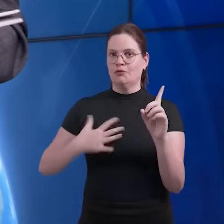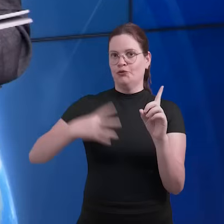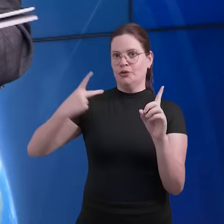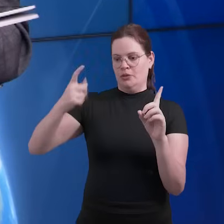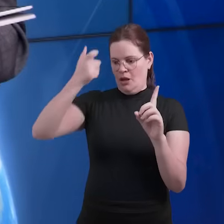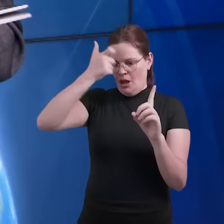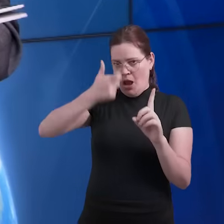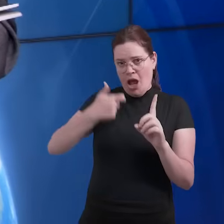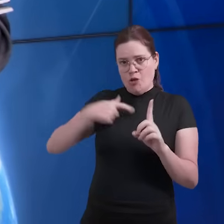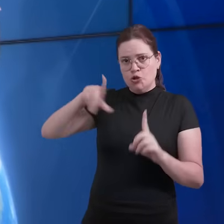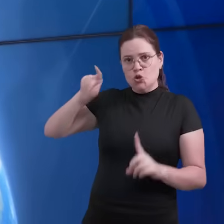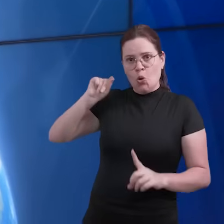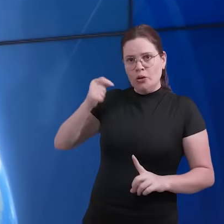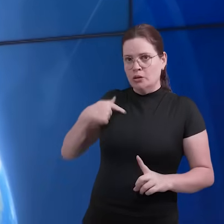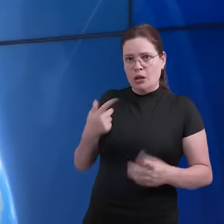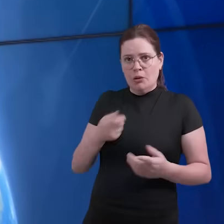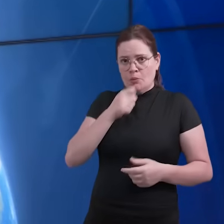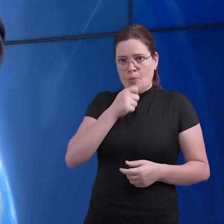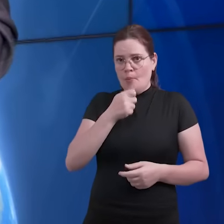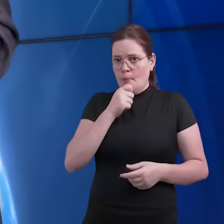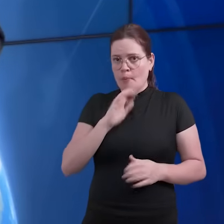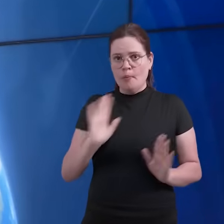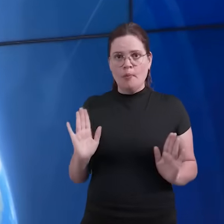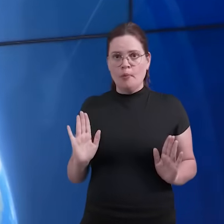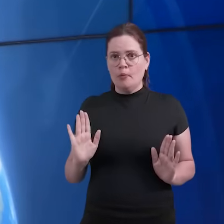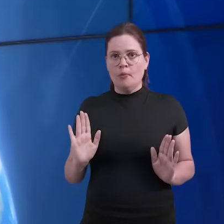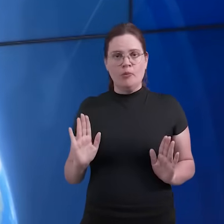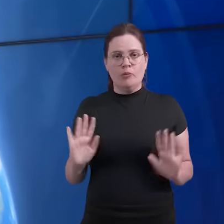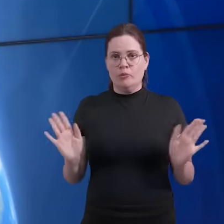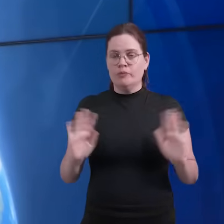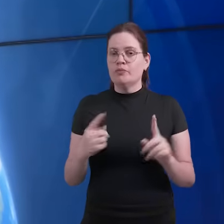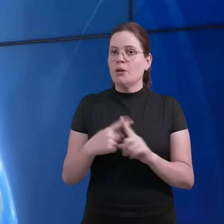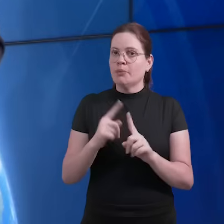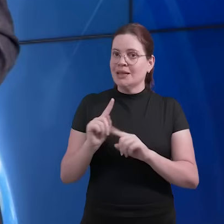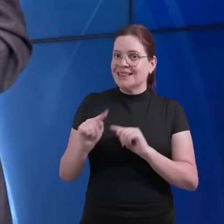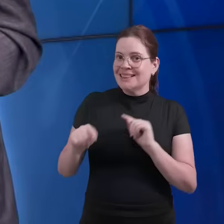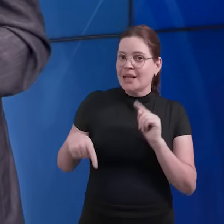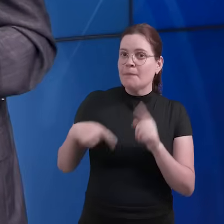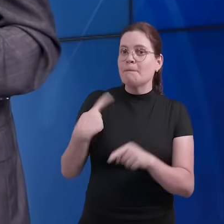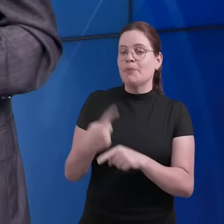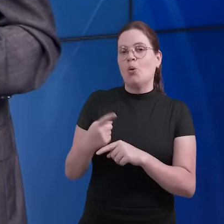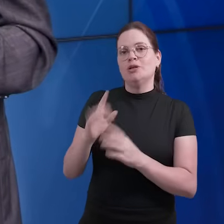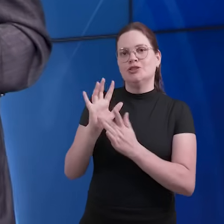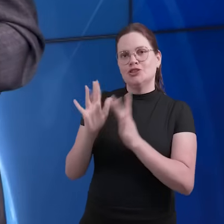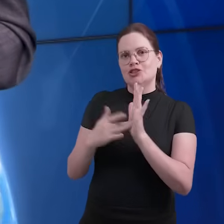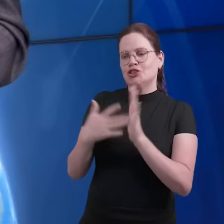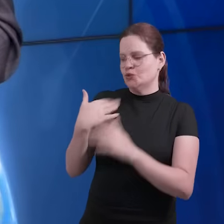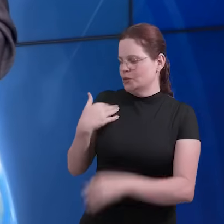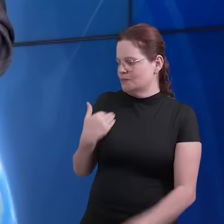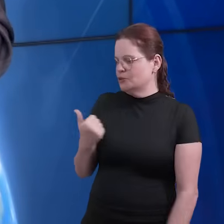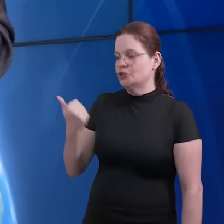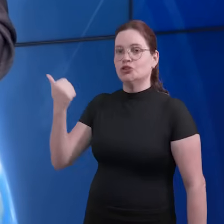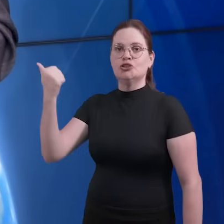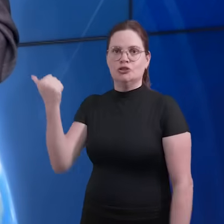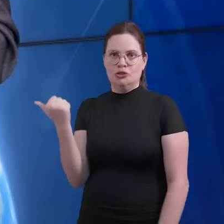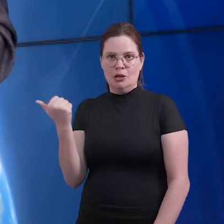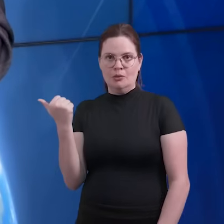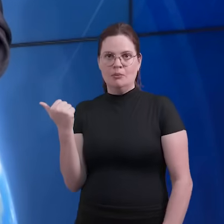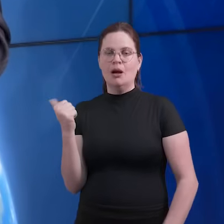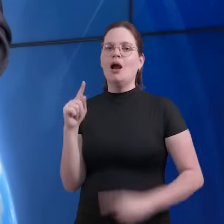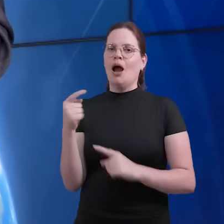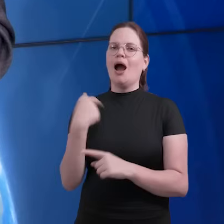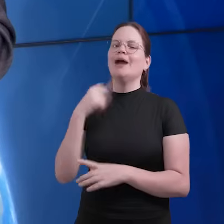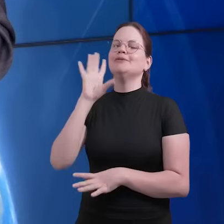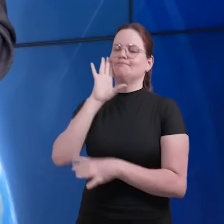tivemos participação nenhuma, o homem não nasceu ainda. Ele vai ter um momento na vida dele que ele vai tomar conhecimento dessa